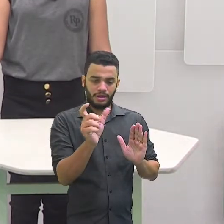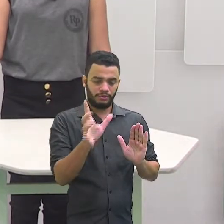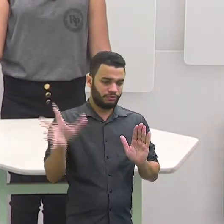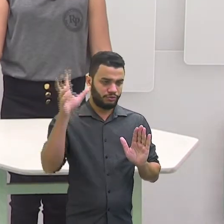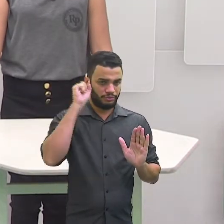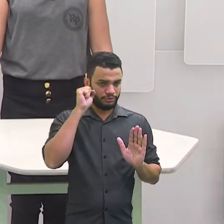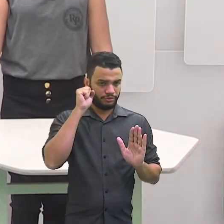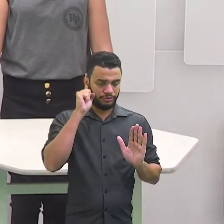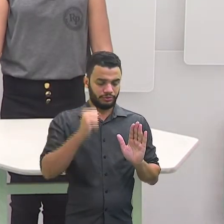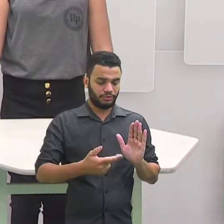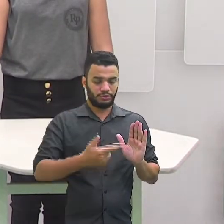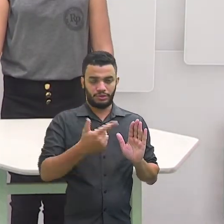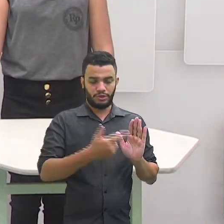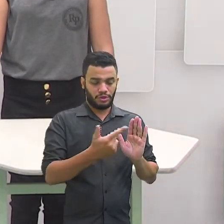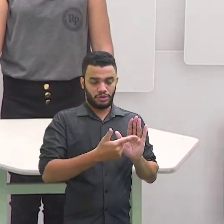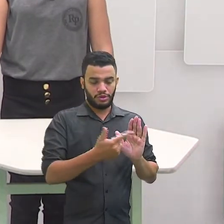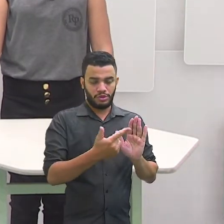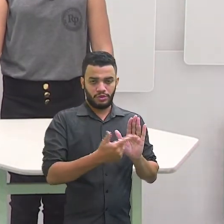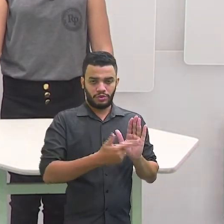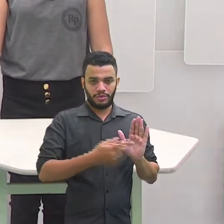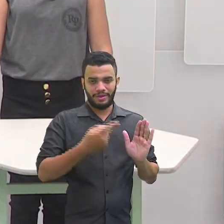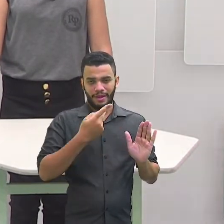Segunda regra, repetir.